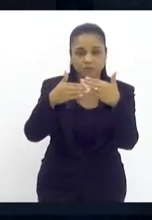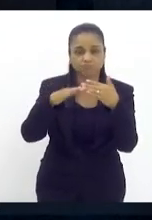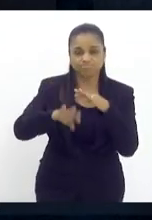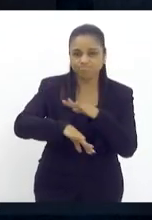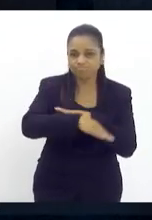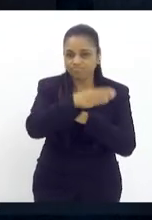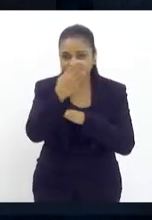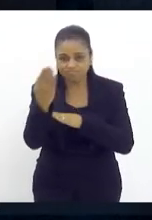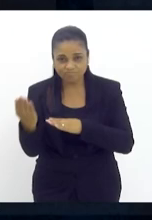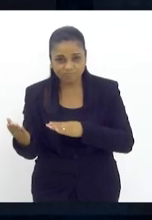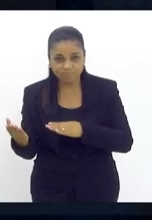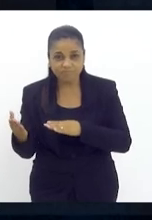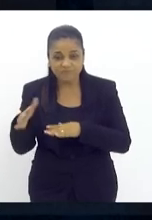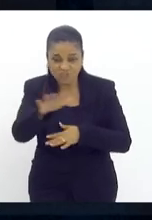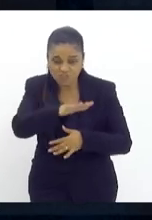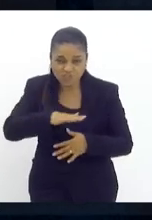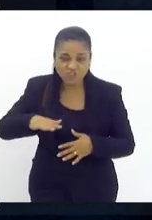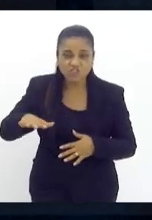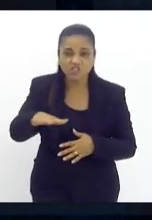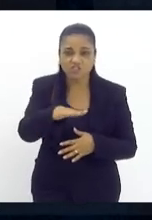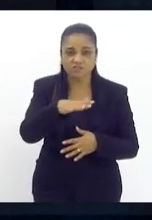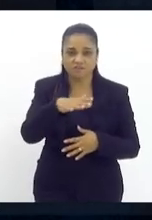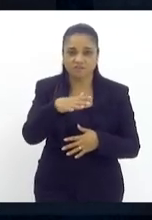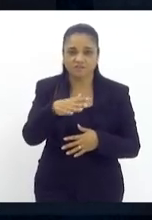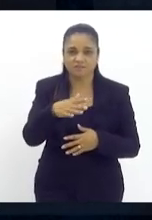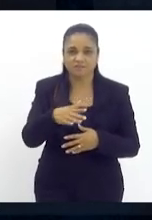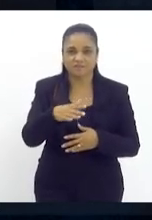para que a gente tenha, né,